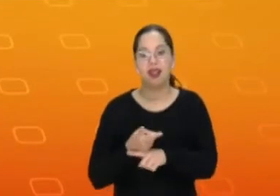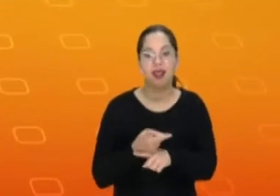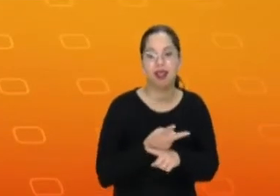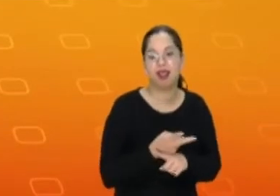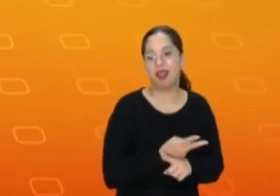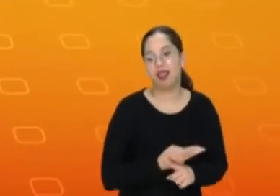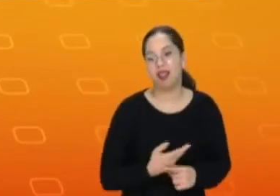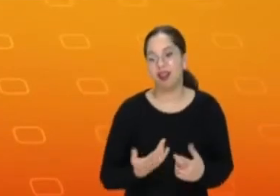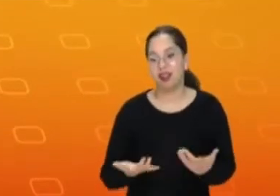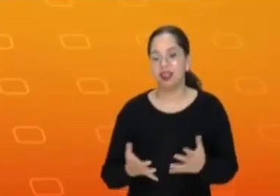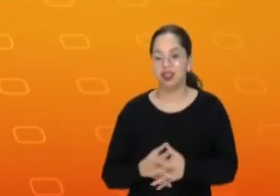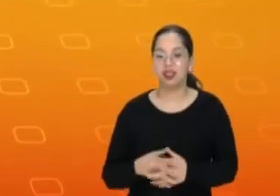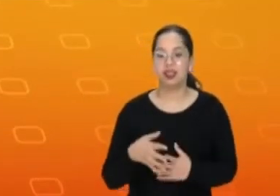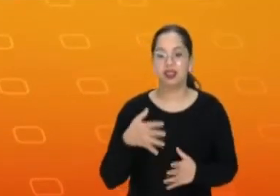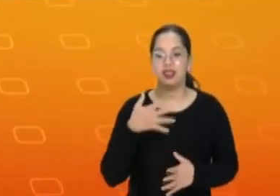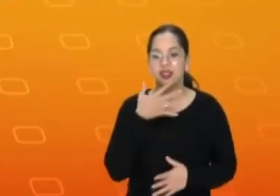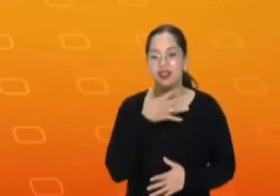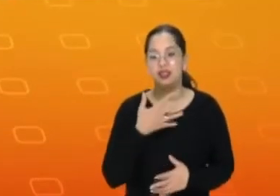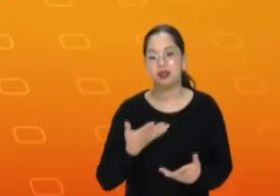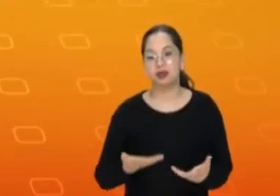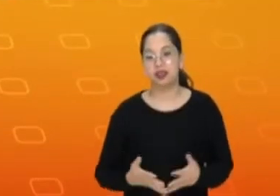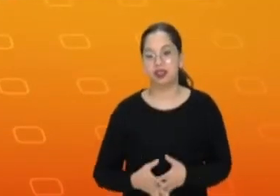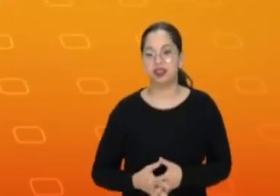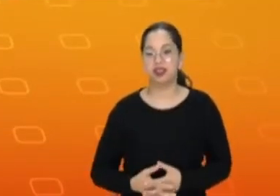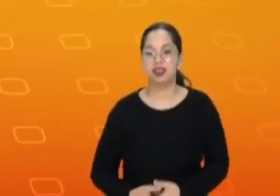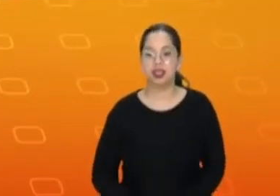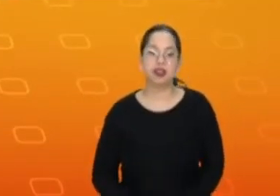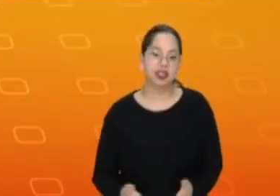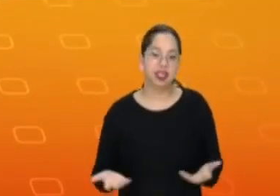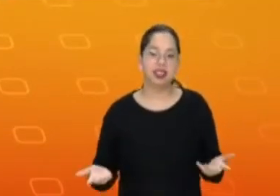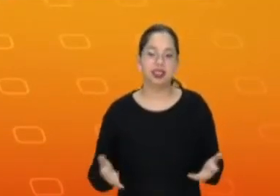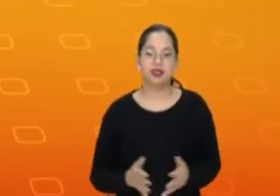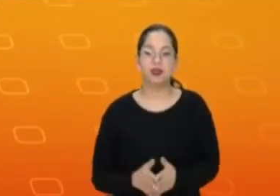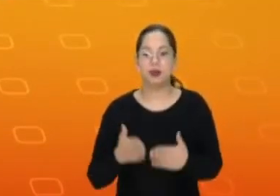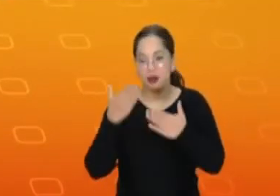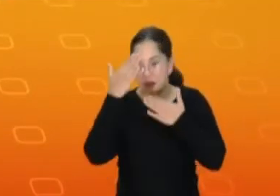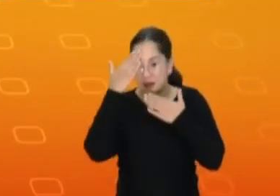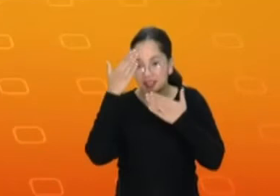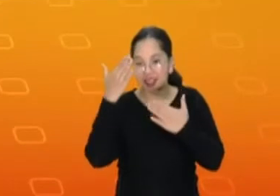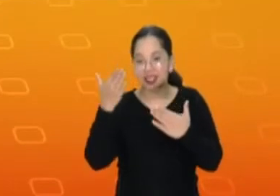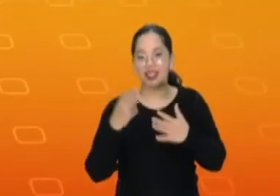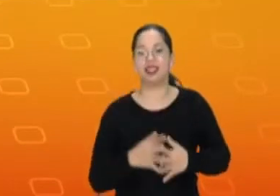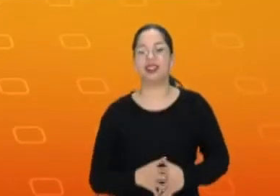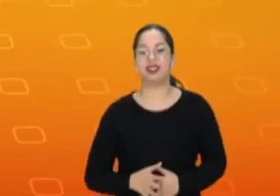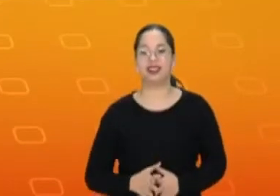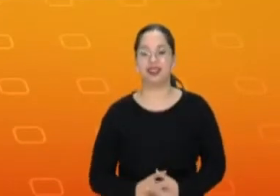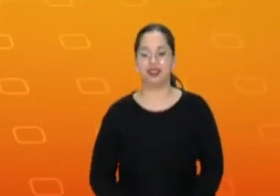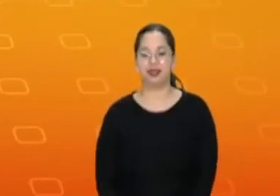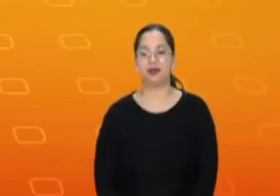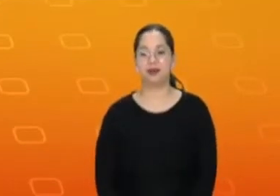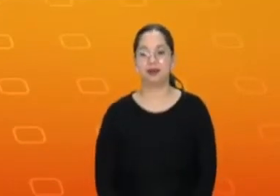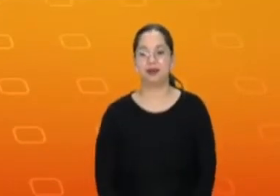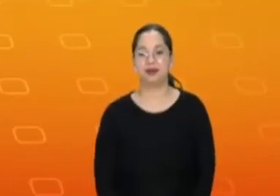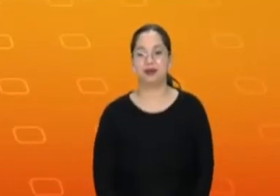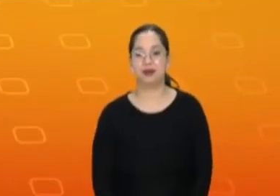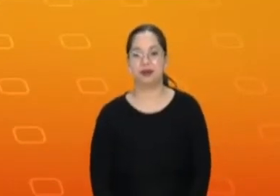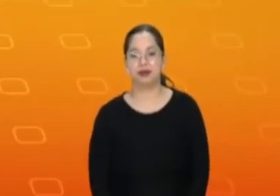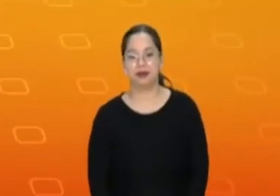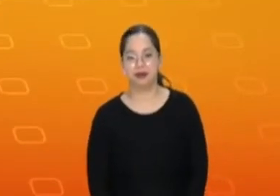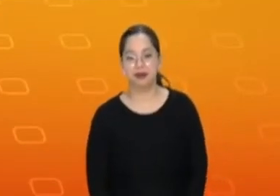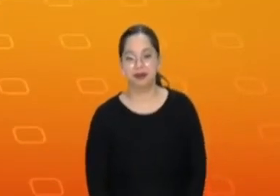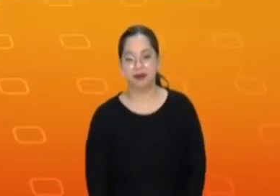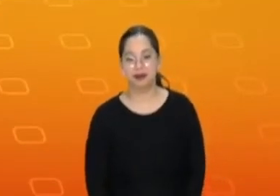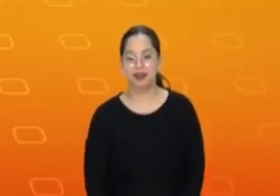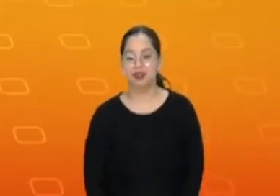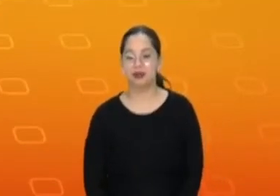empírico também ajuda bastante, porque gera bastante insight. Mas era isso, e obrigado aí de todo mundo das palavras aí. Eu queria aproveitar